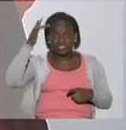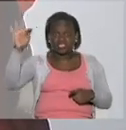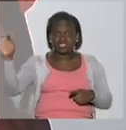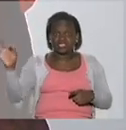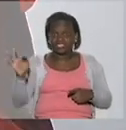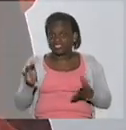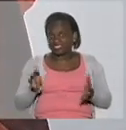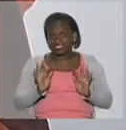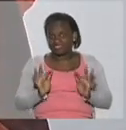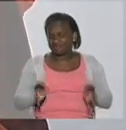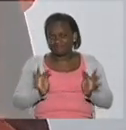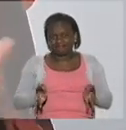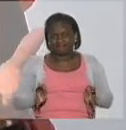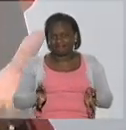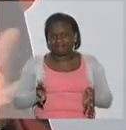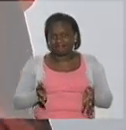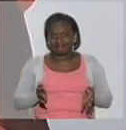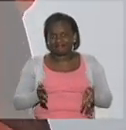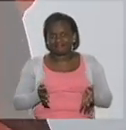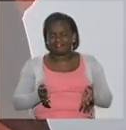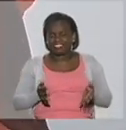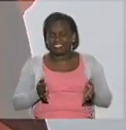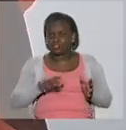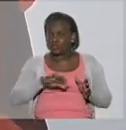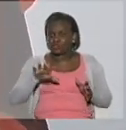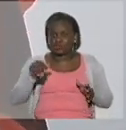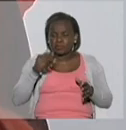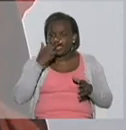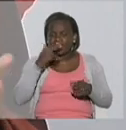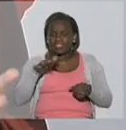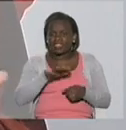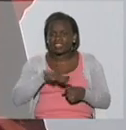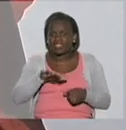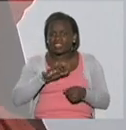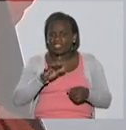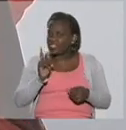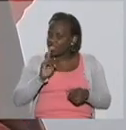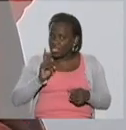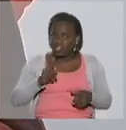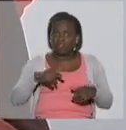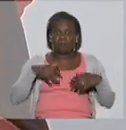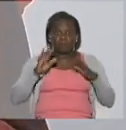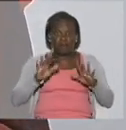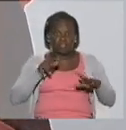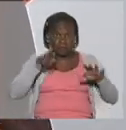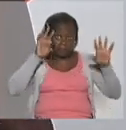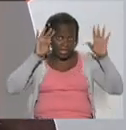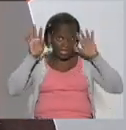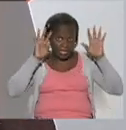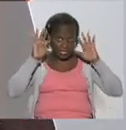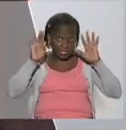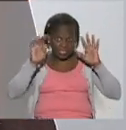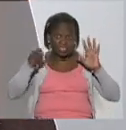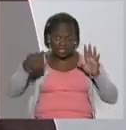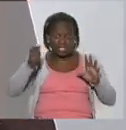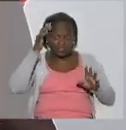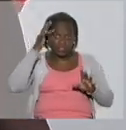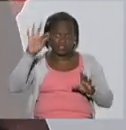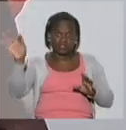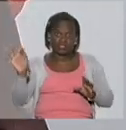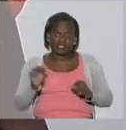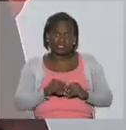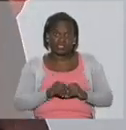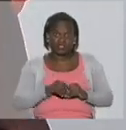filosofando. É simples. Com certeza. Nossa, mas é de uma superficialidade? Claro que não. Mas se você pensa, você